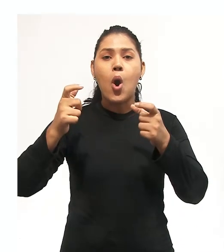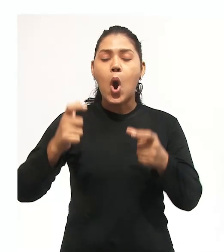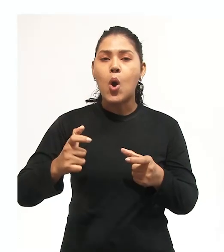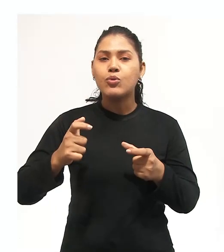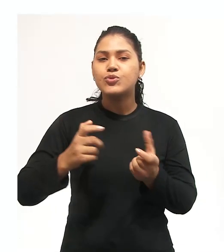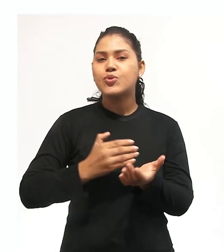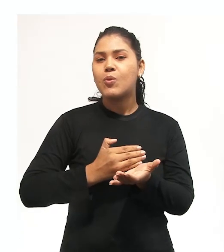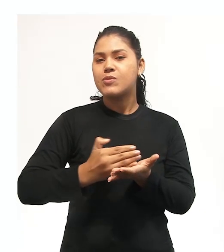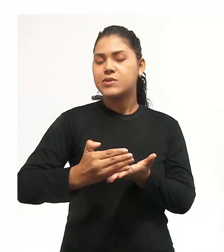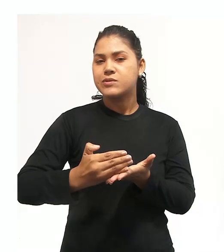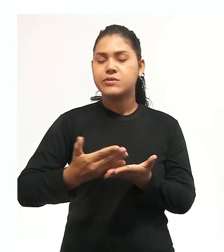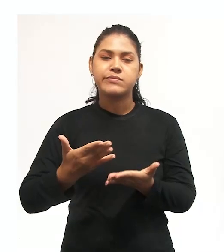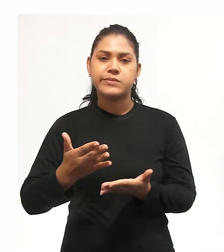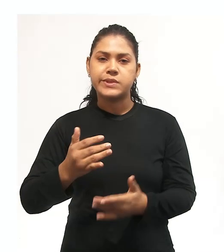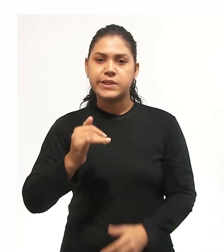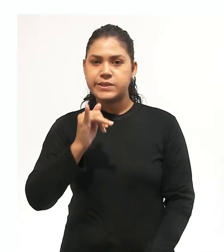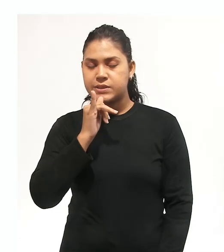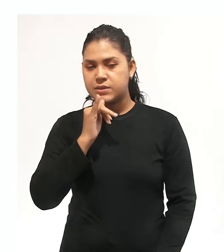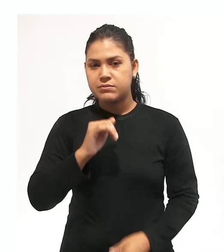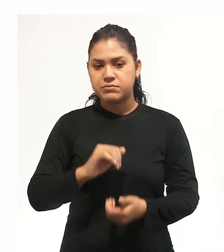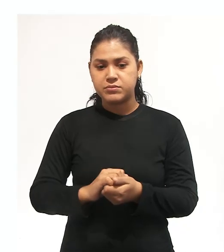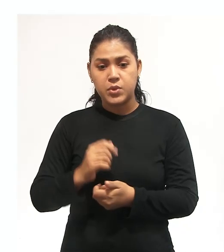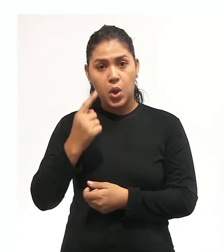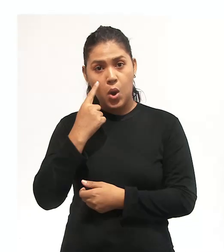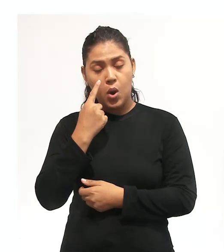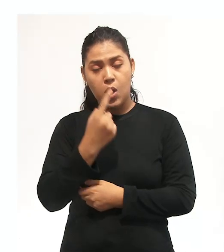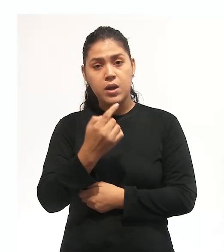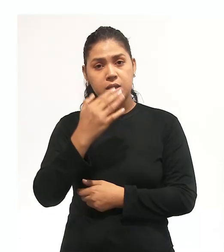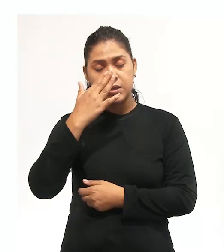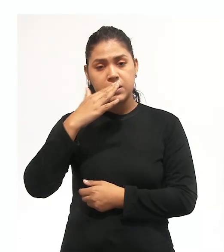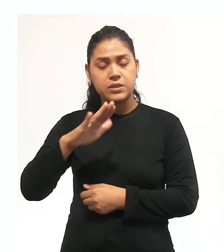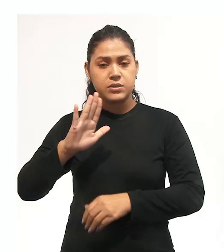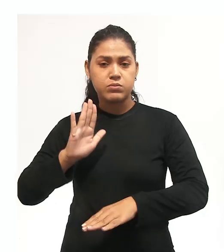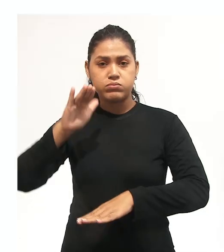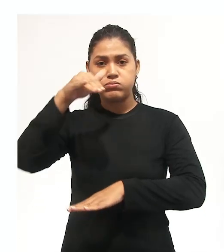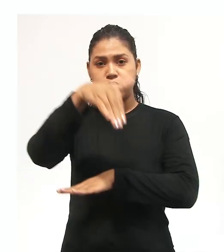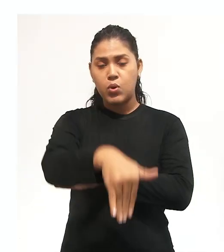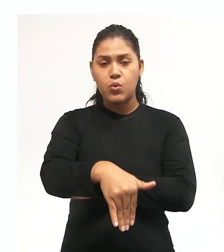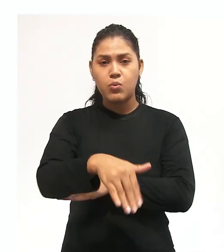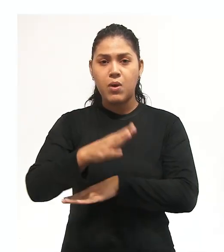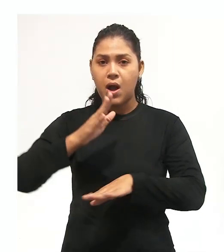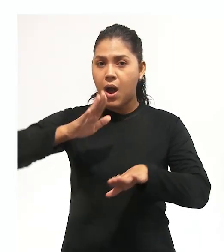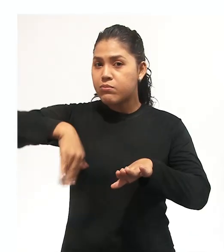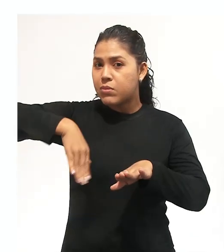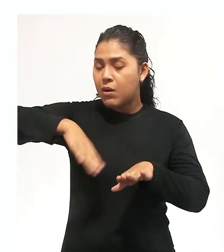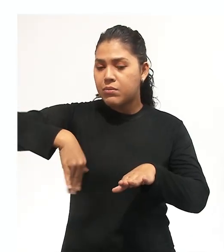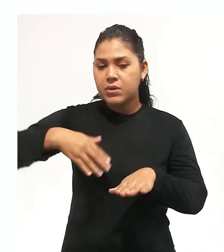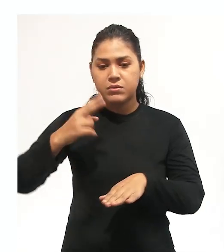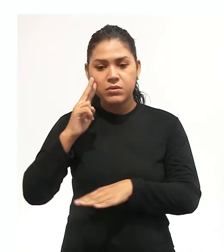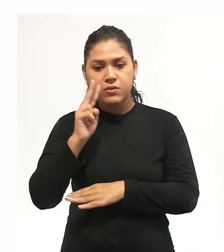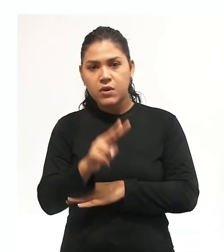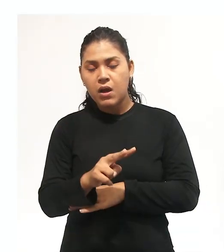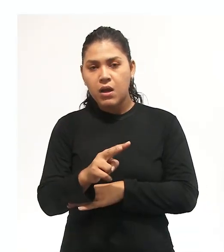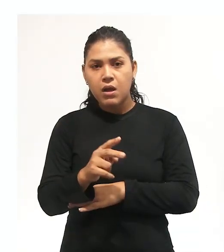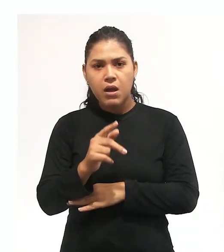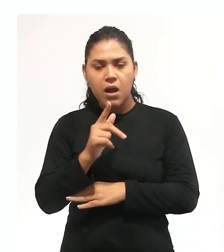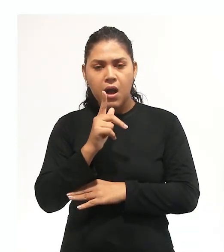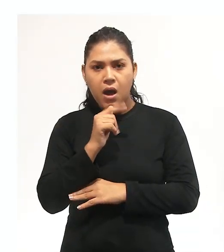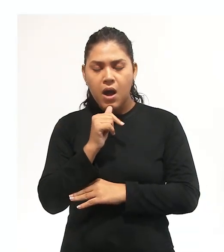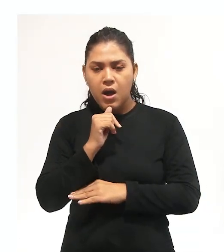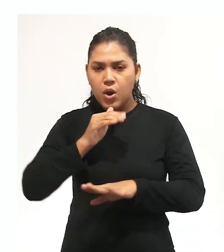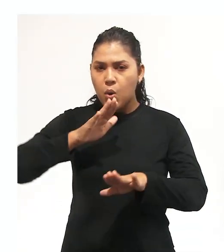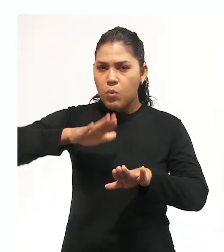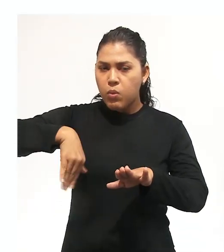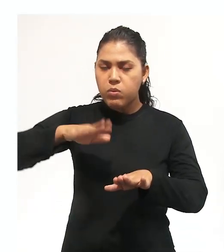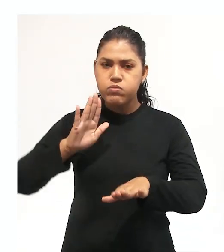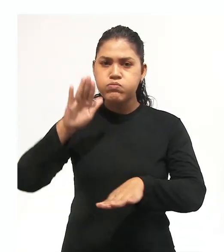referência, que são crianças, por exemplo, pulando de uma plataforma dentro de um rio por diversão. Só que o rio, ele não se